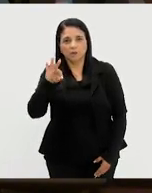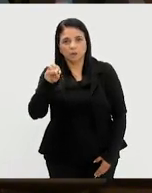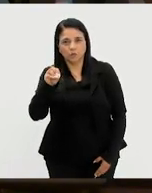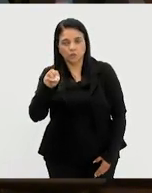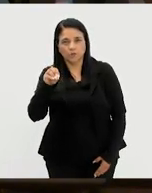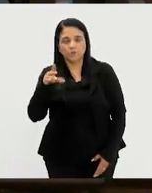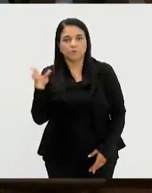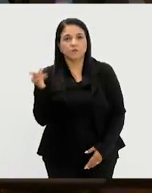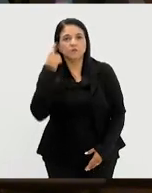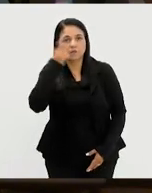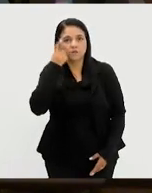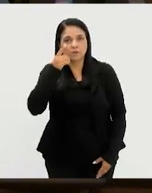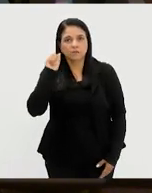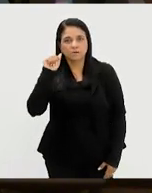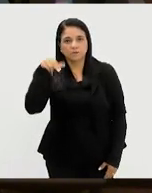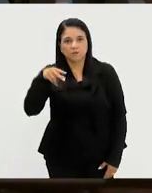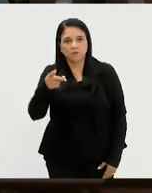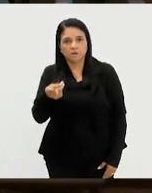deput